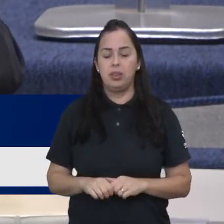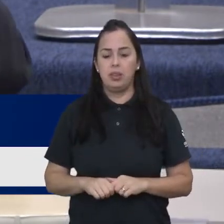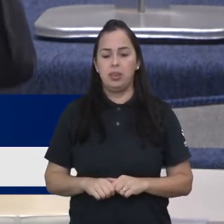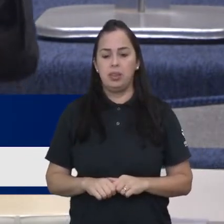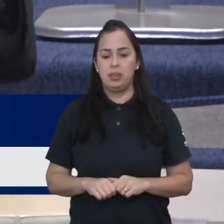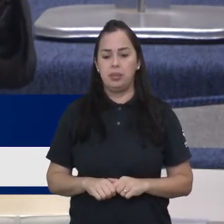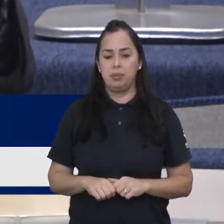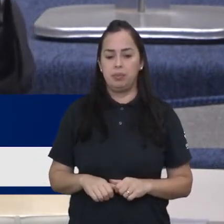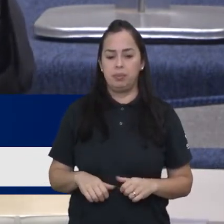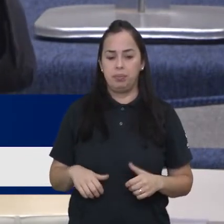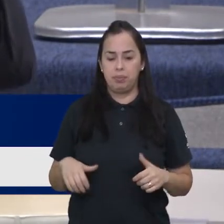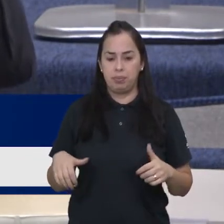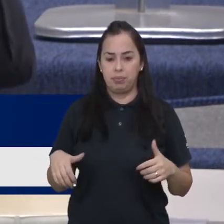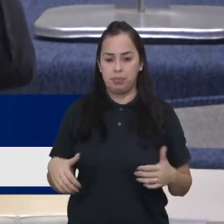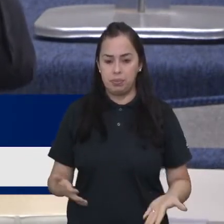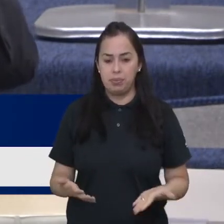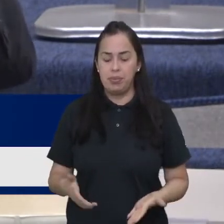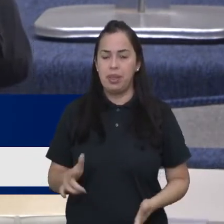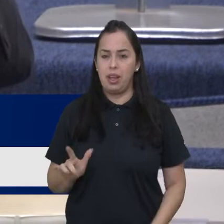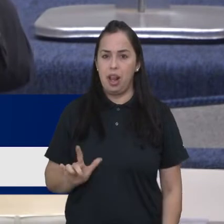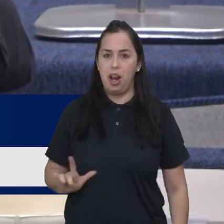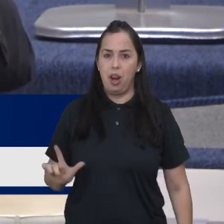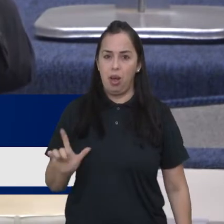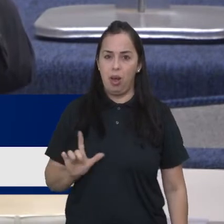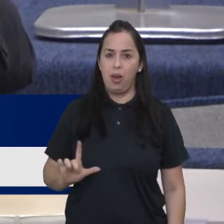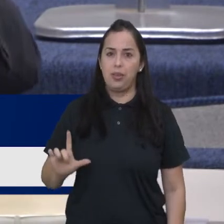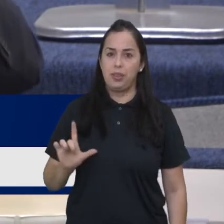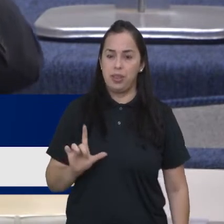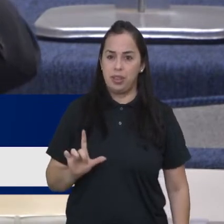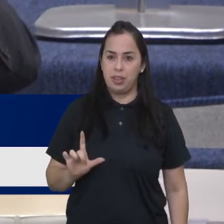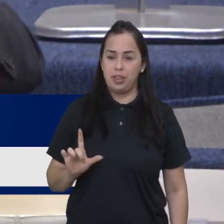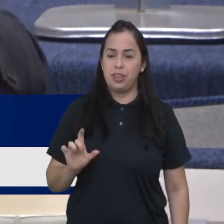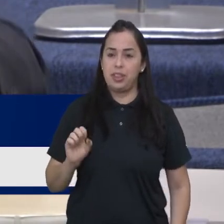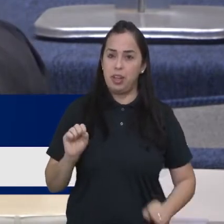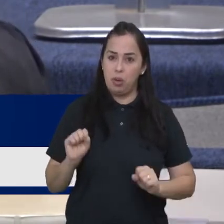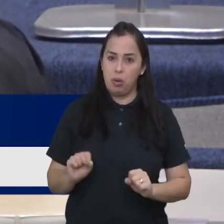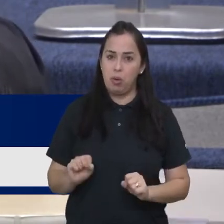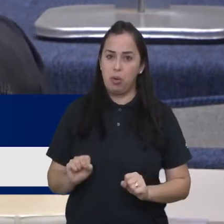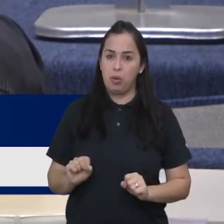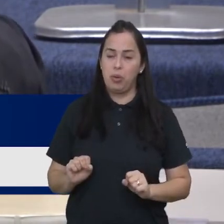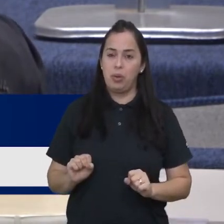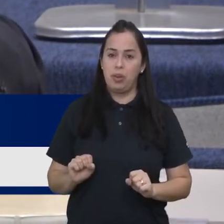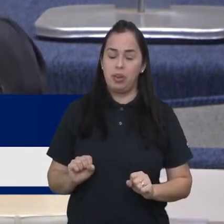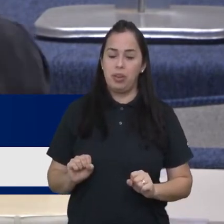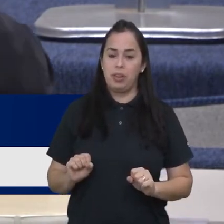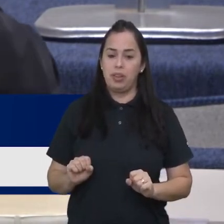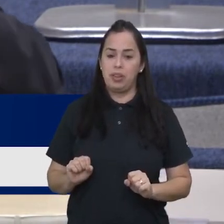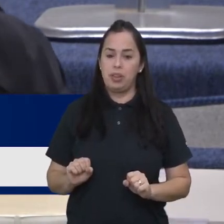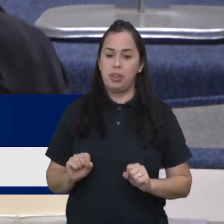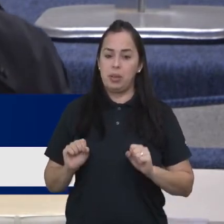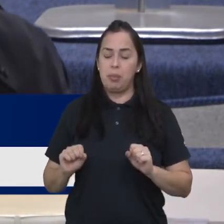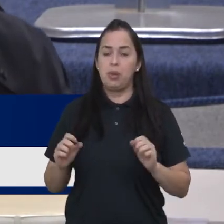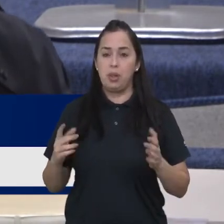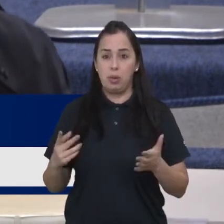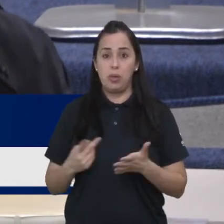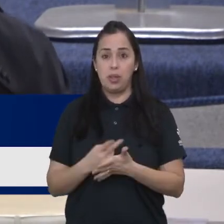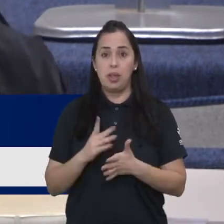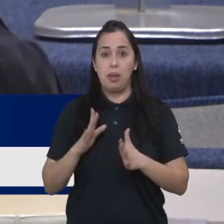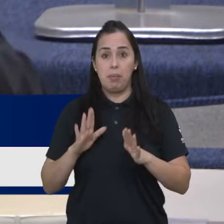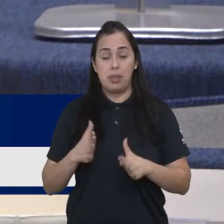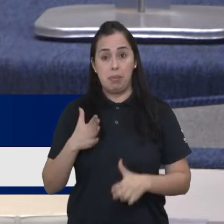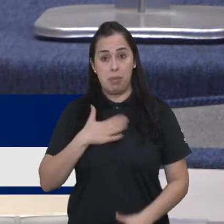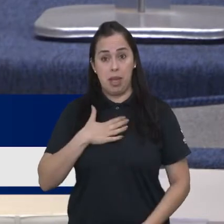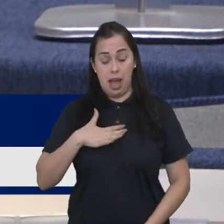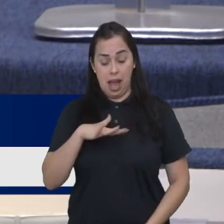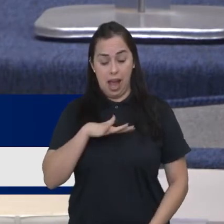Executivo. Sobre o que o Coés falou, é óbvio que tem saída, mas fora do processo. A nossa atuação, ela é uma